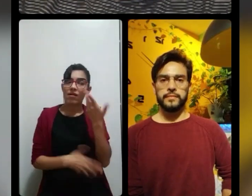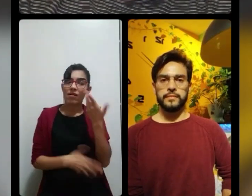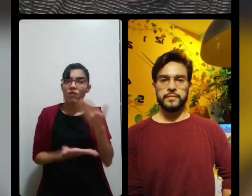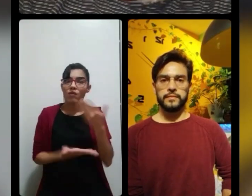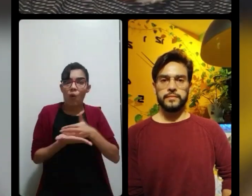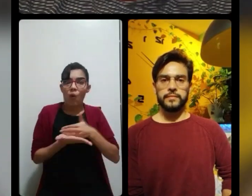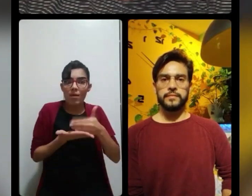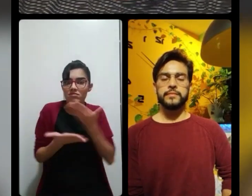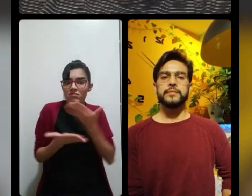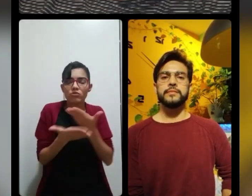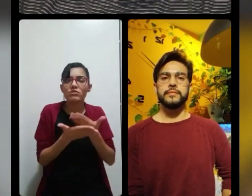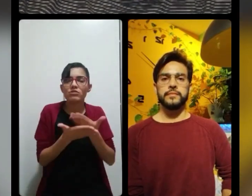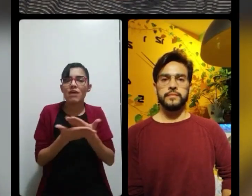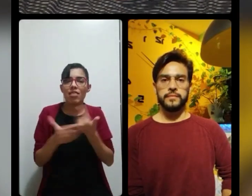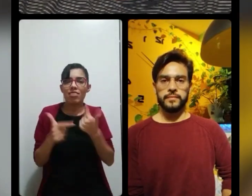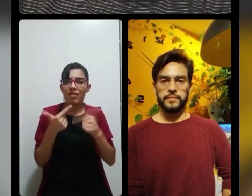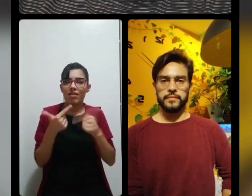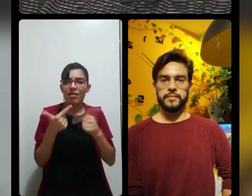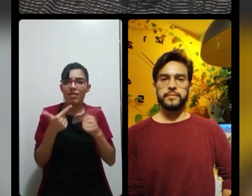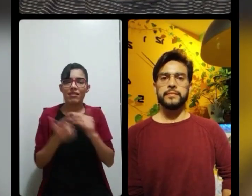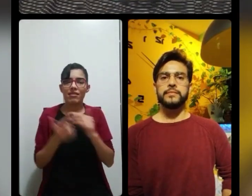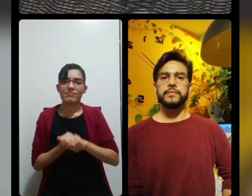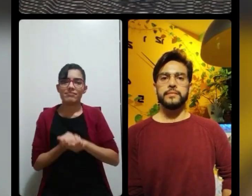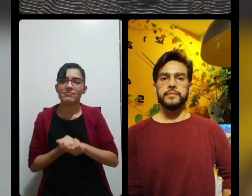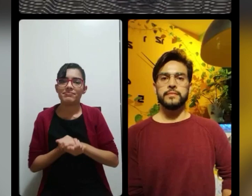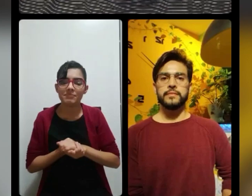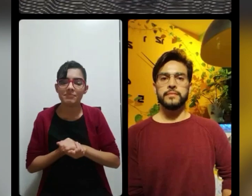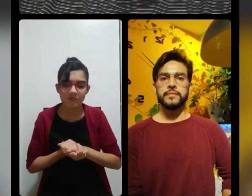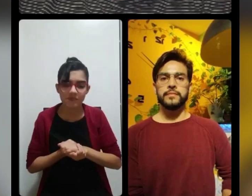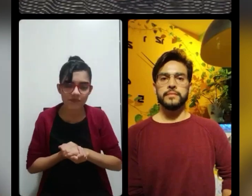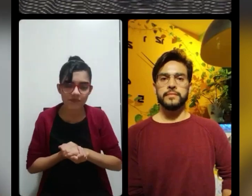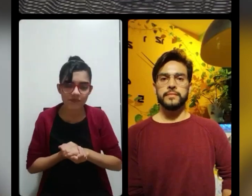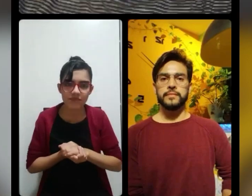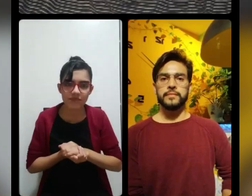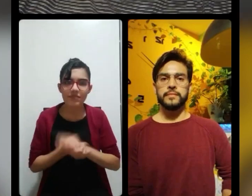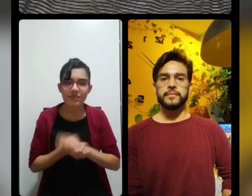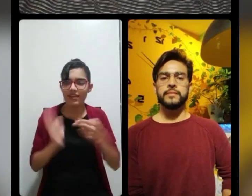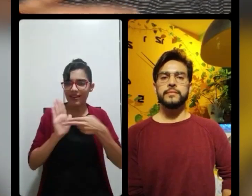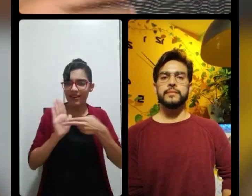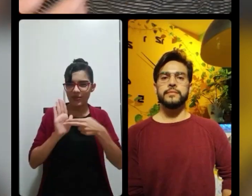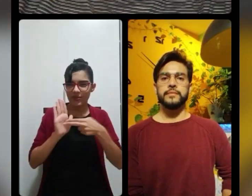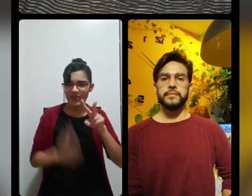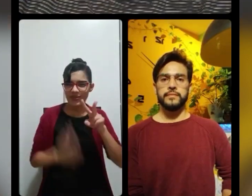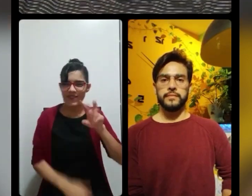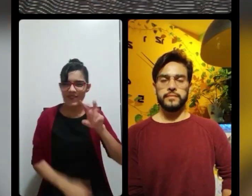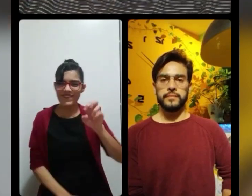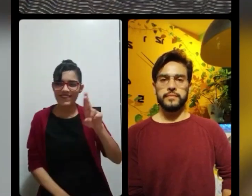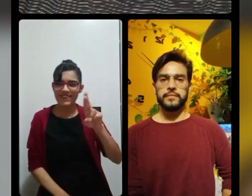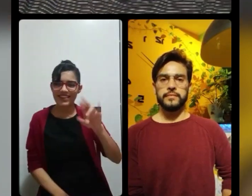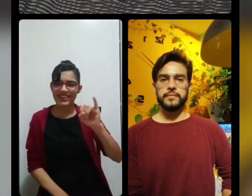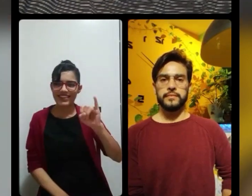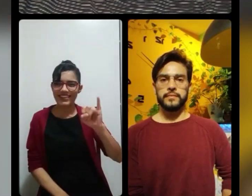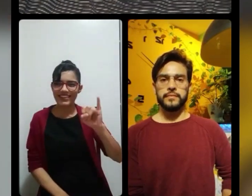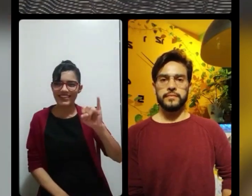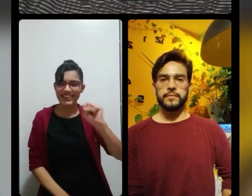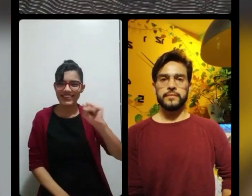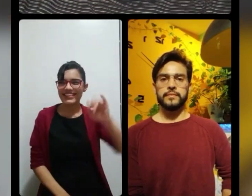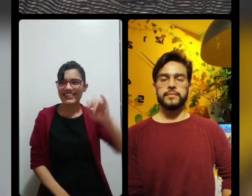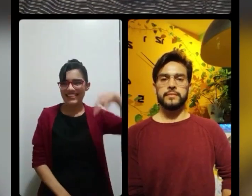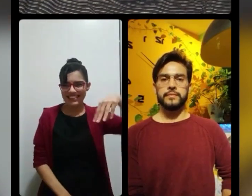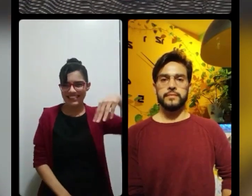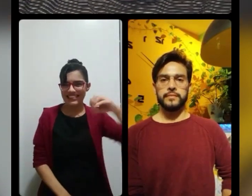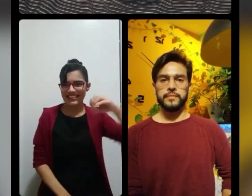completamente diferente de Veríssimo. Veríssimo faz uma tentativa de um corte ensaístico, né? Ele tenta erguer com o nome de